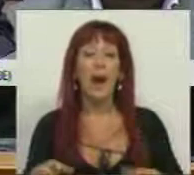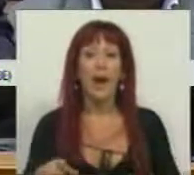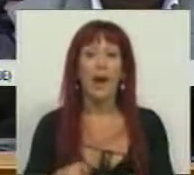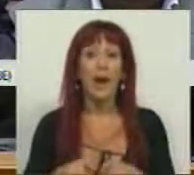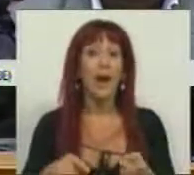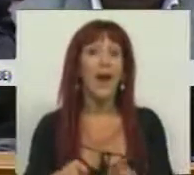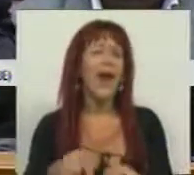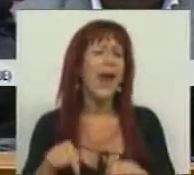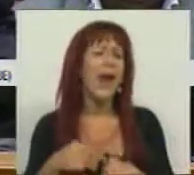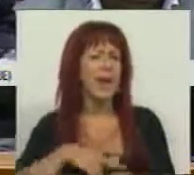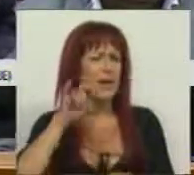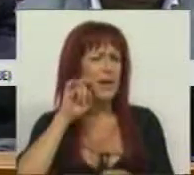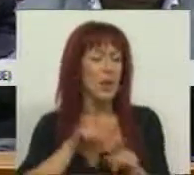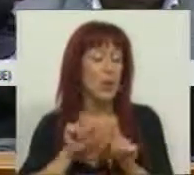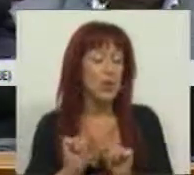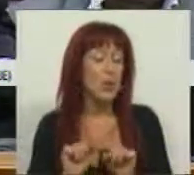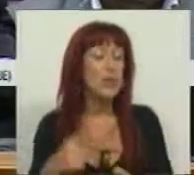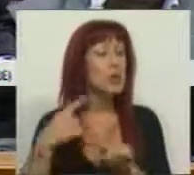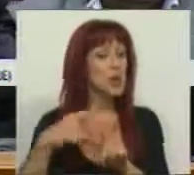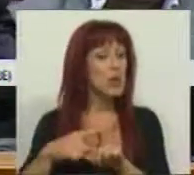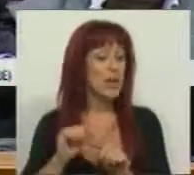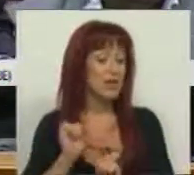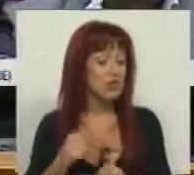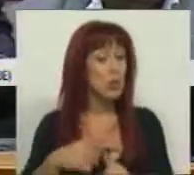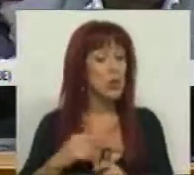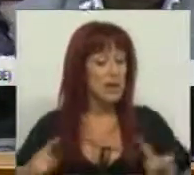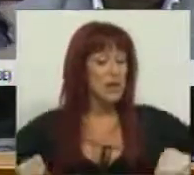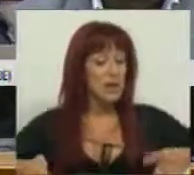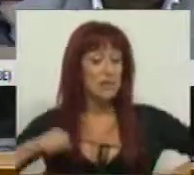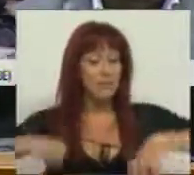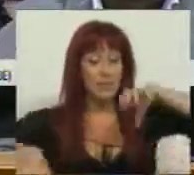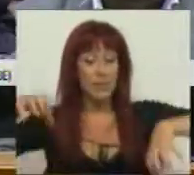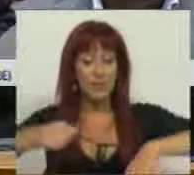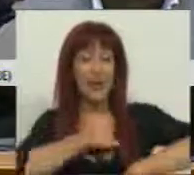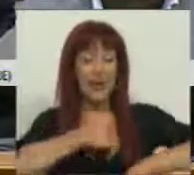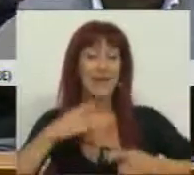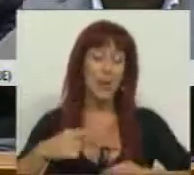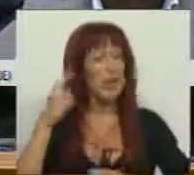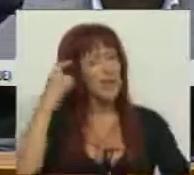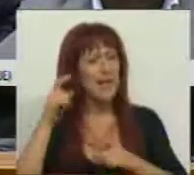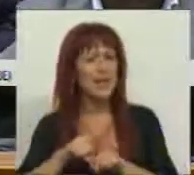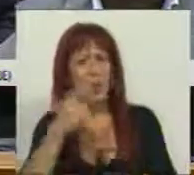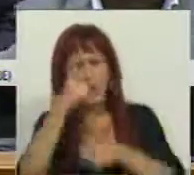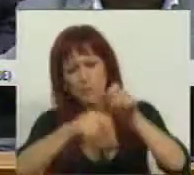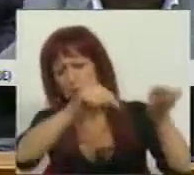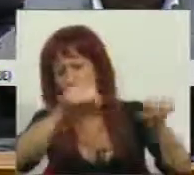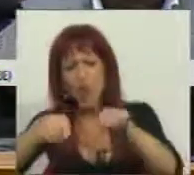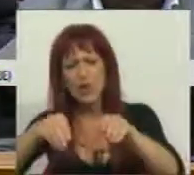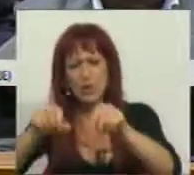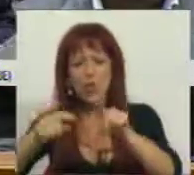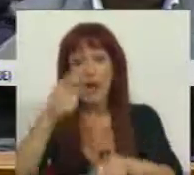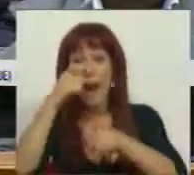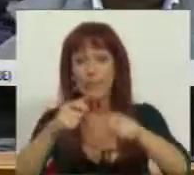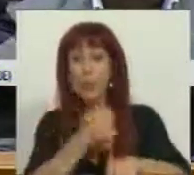até uma garantia do seu sucesso, do sucesso da reabilitação urbana, ter em consideração as populações locais,